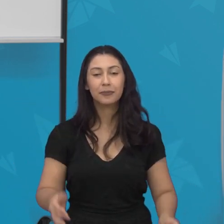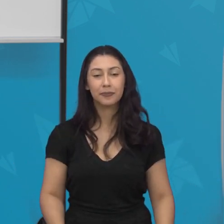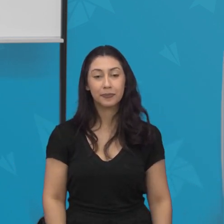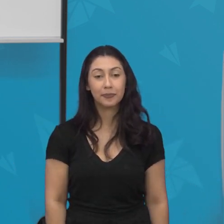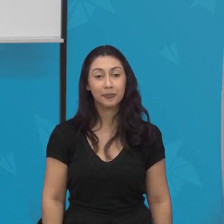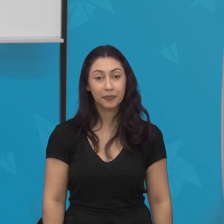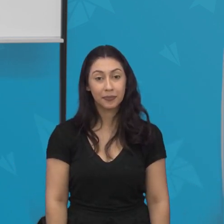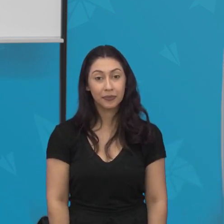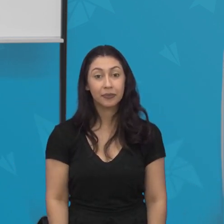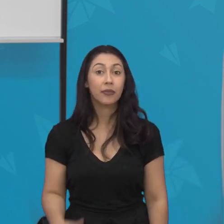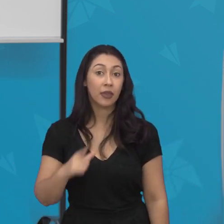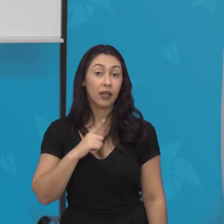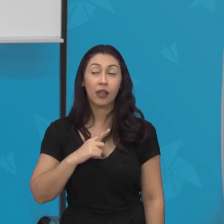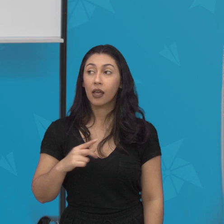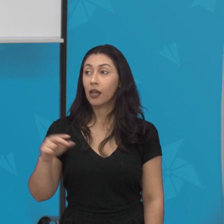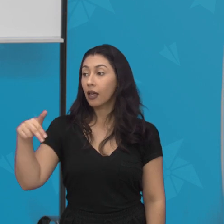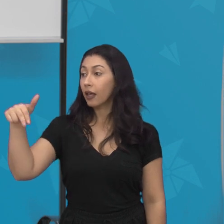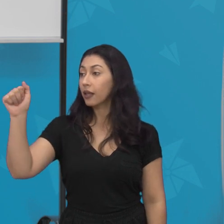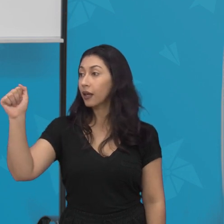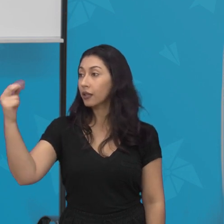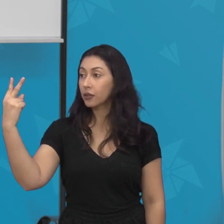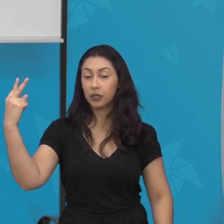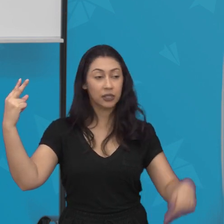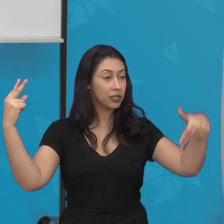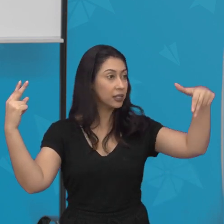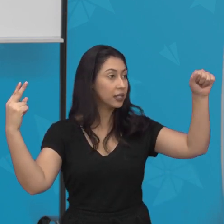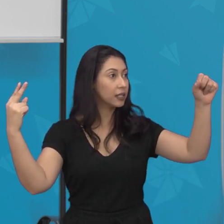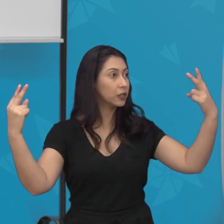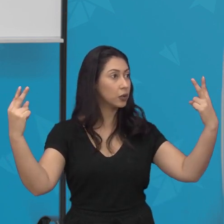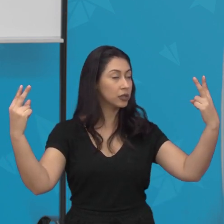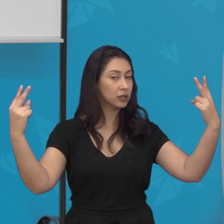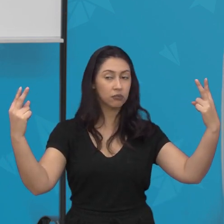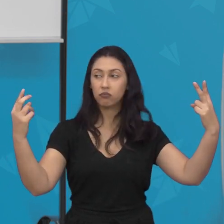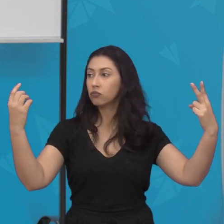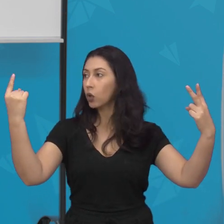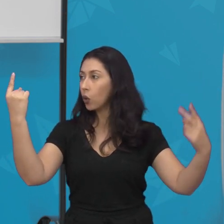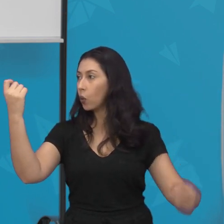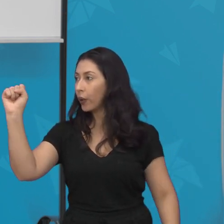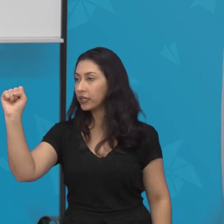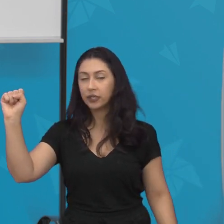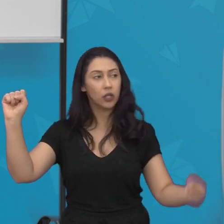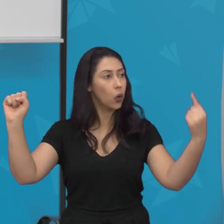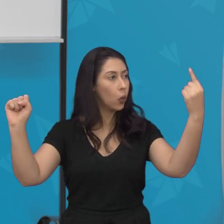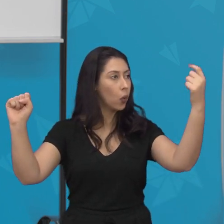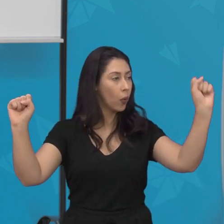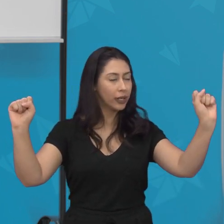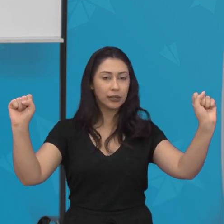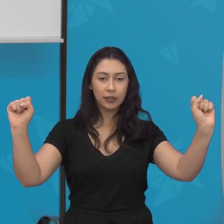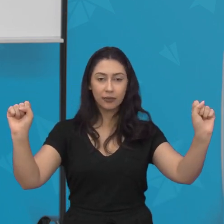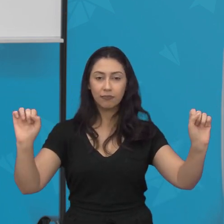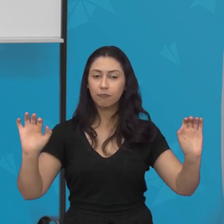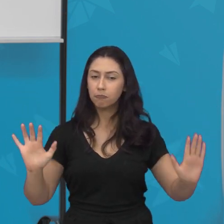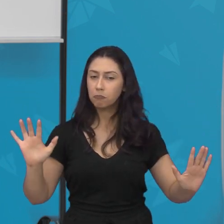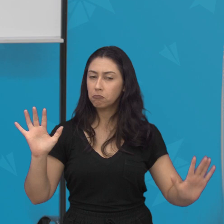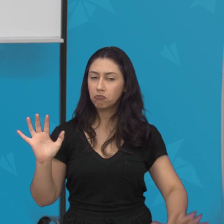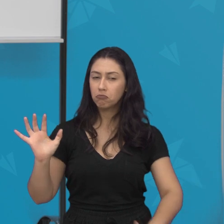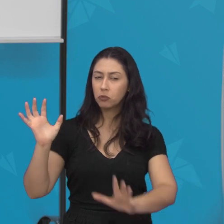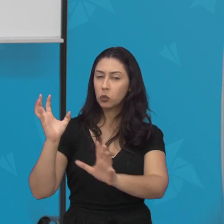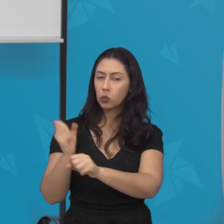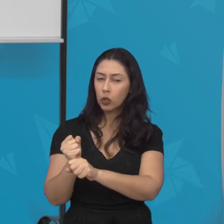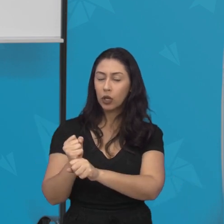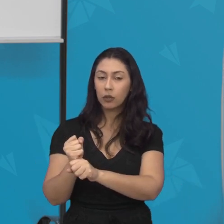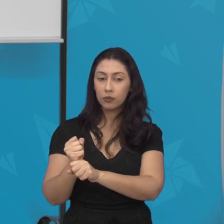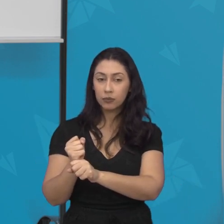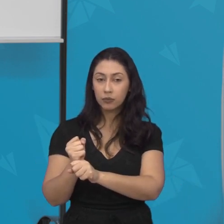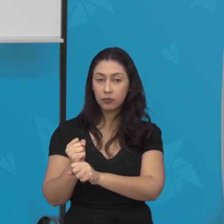espécies reagentes. Temos 2 Na mais um enxofre, 2 sólidos mais um enxofre. Na vale 23 gramas por mol de